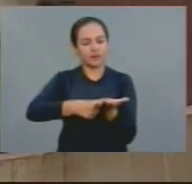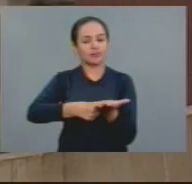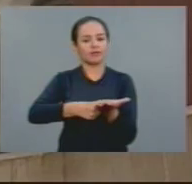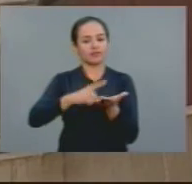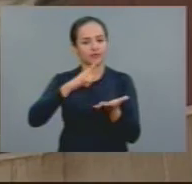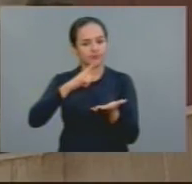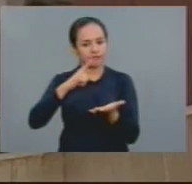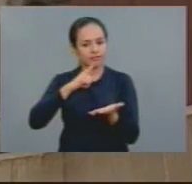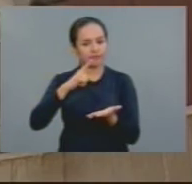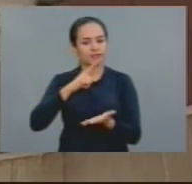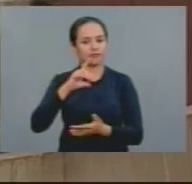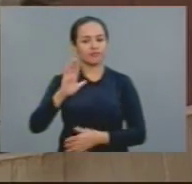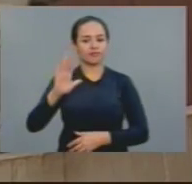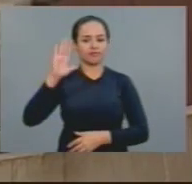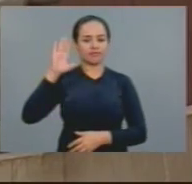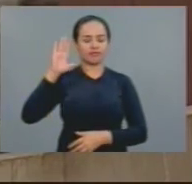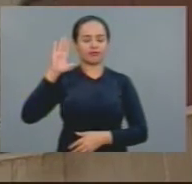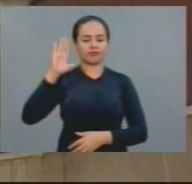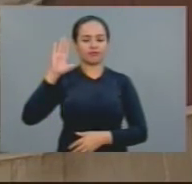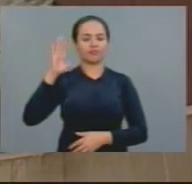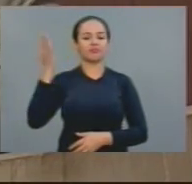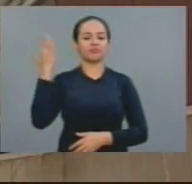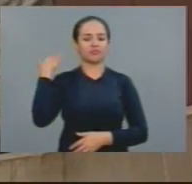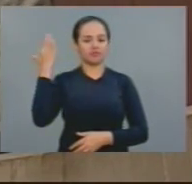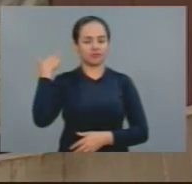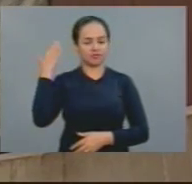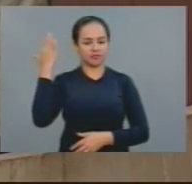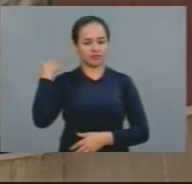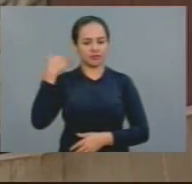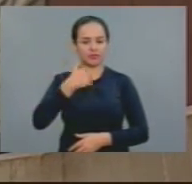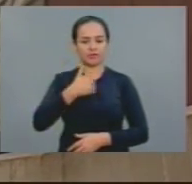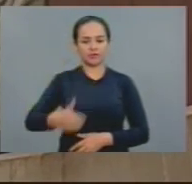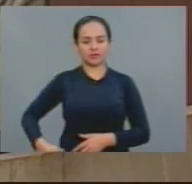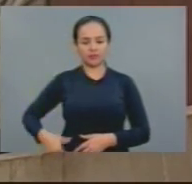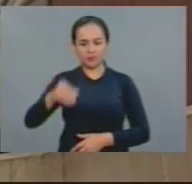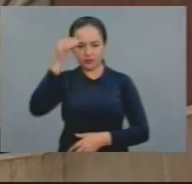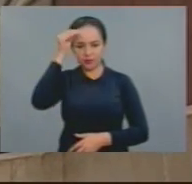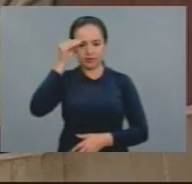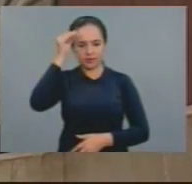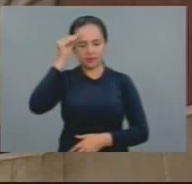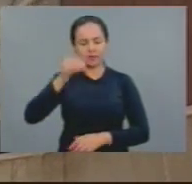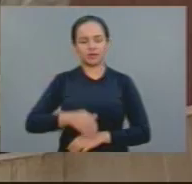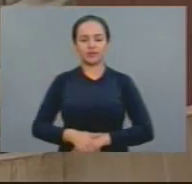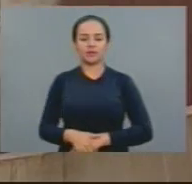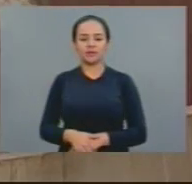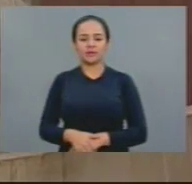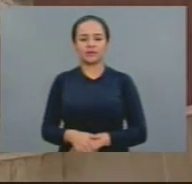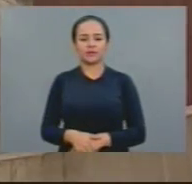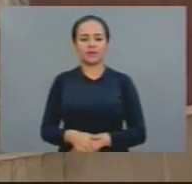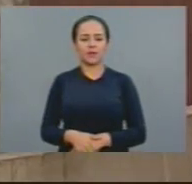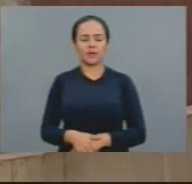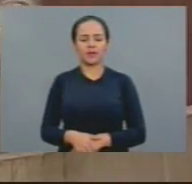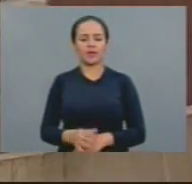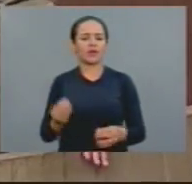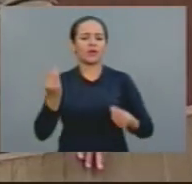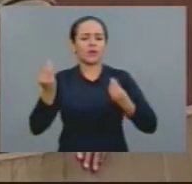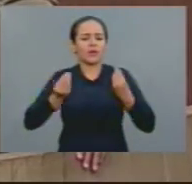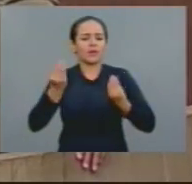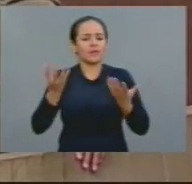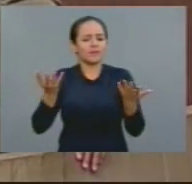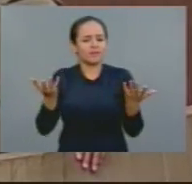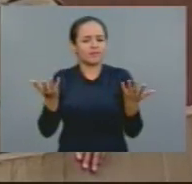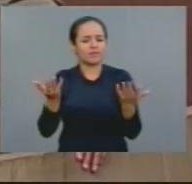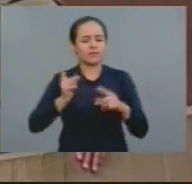foram pública e formalmente assumidos pelo governador Camilo Santana. O que se pode